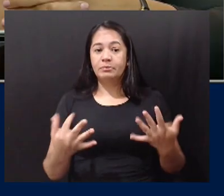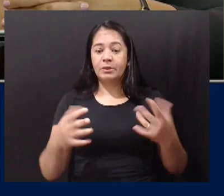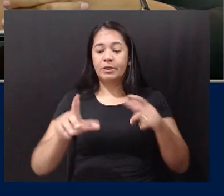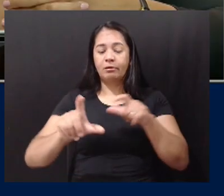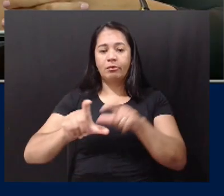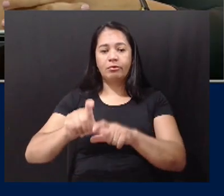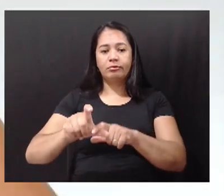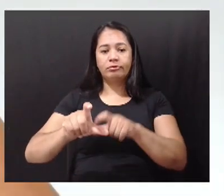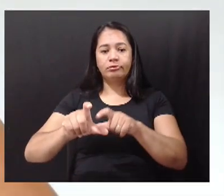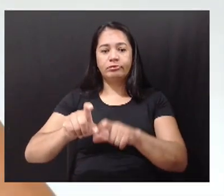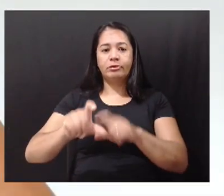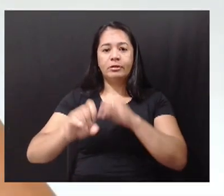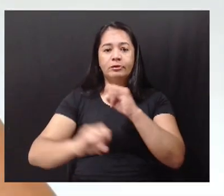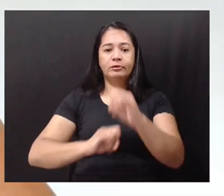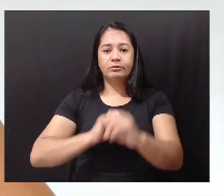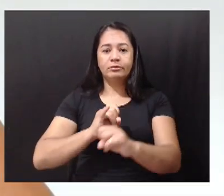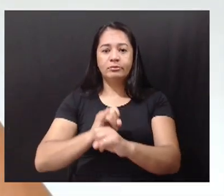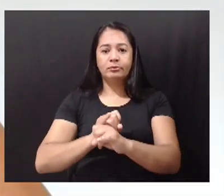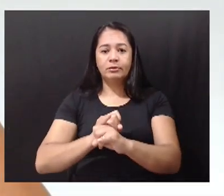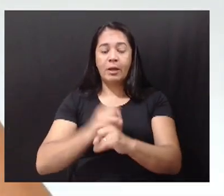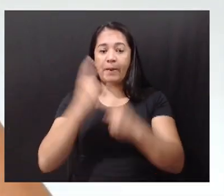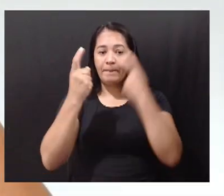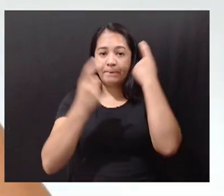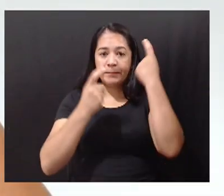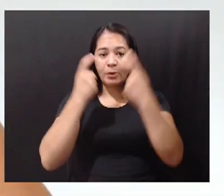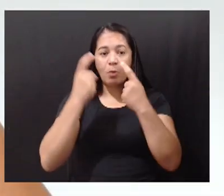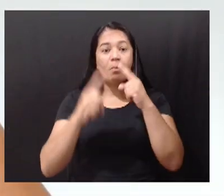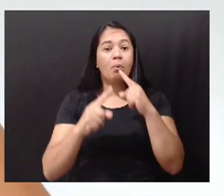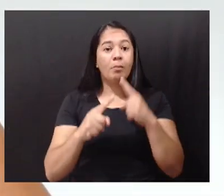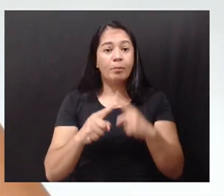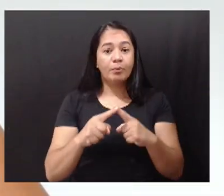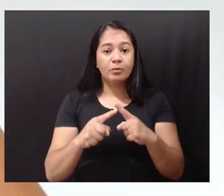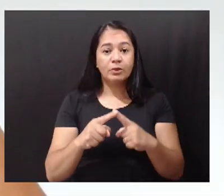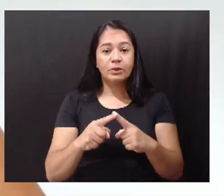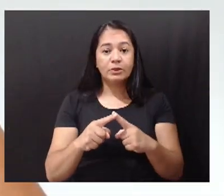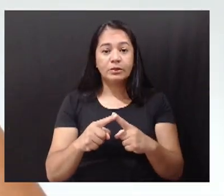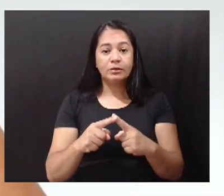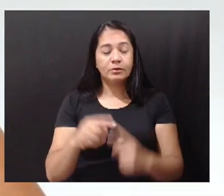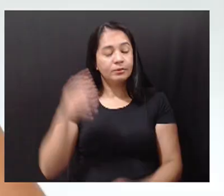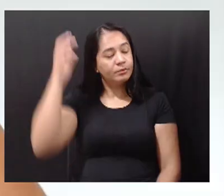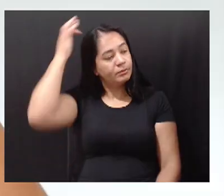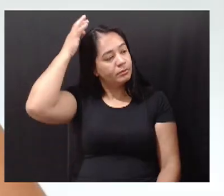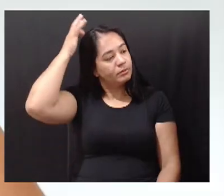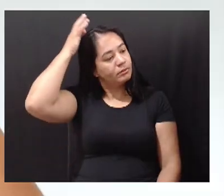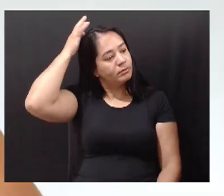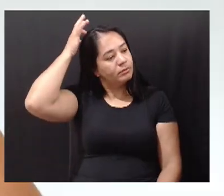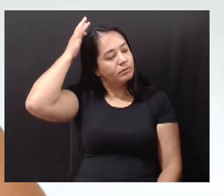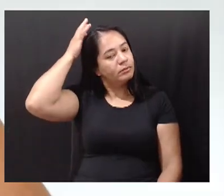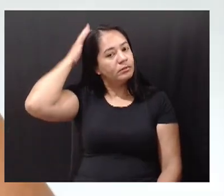é muito preocupante porque fica realmente uma questão de